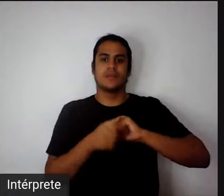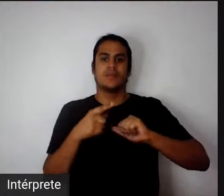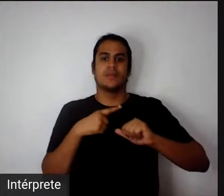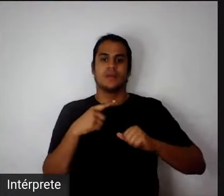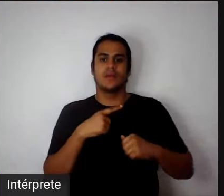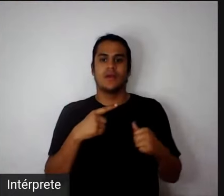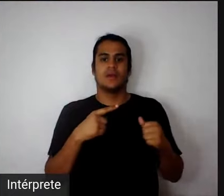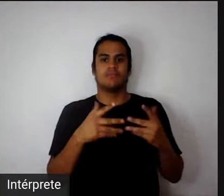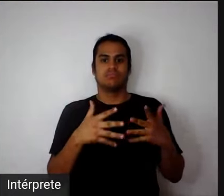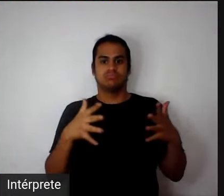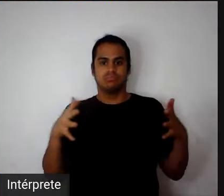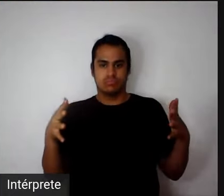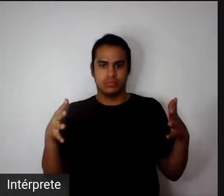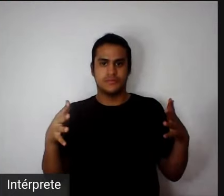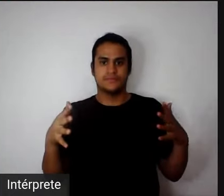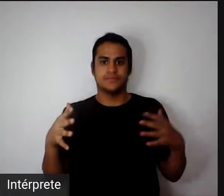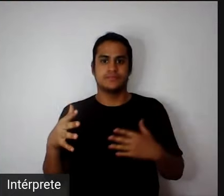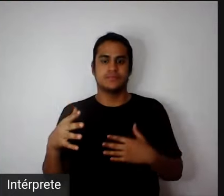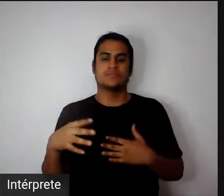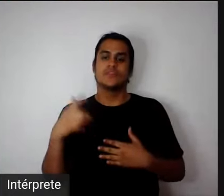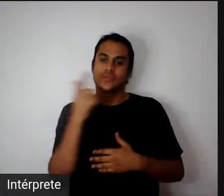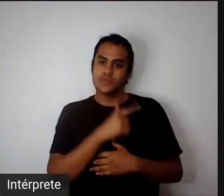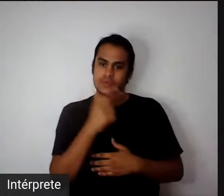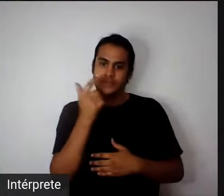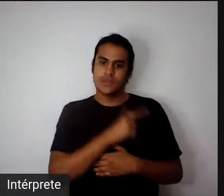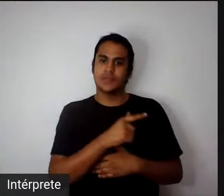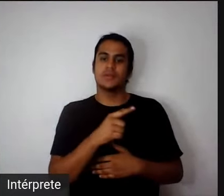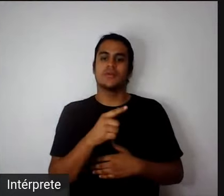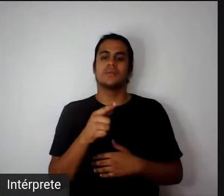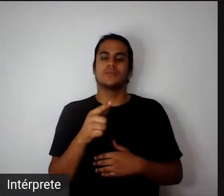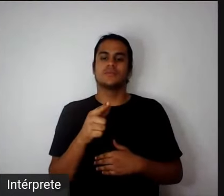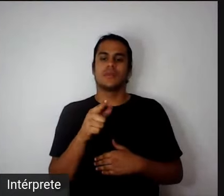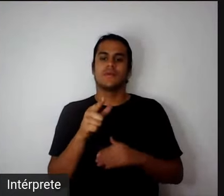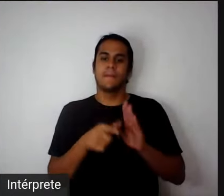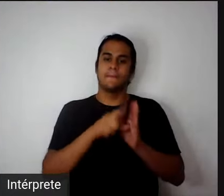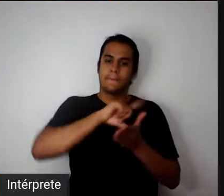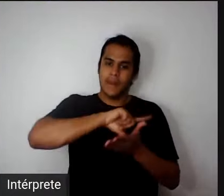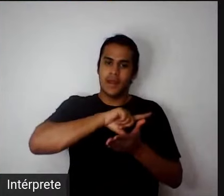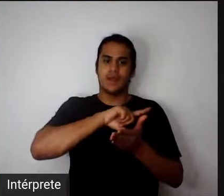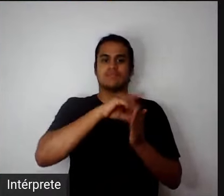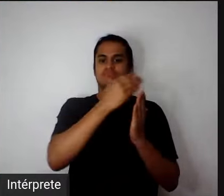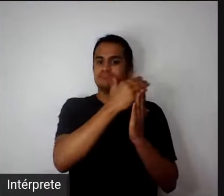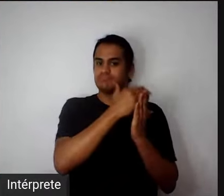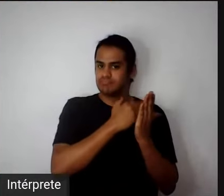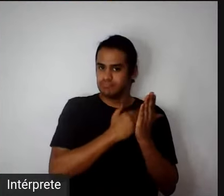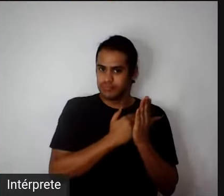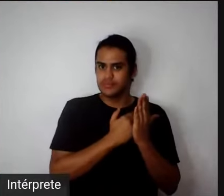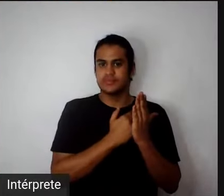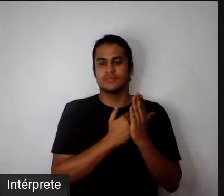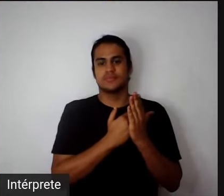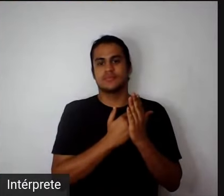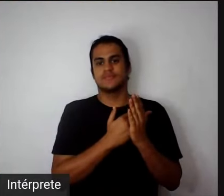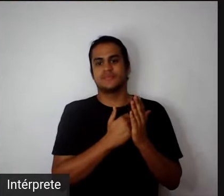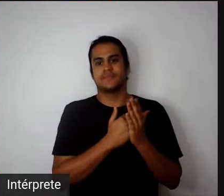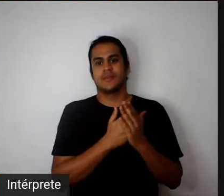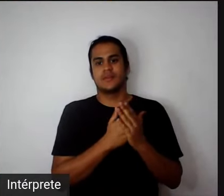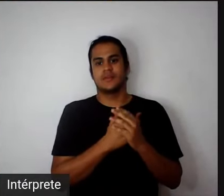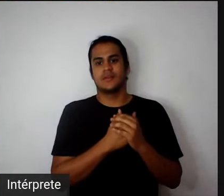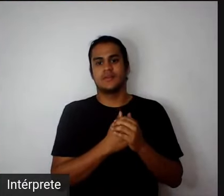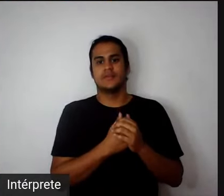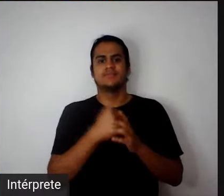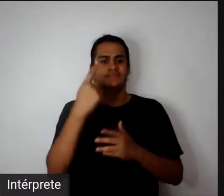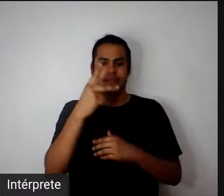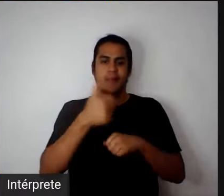a gente tentou fazer um breve panorama da produção pregressa dela, né, da